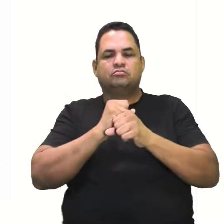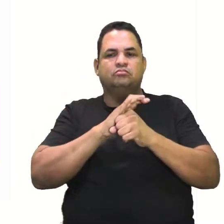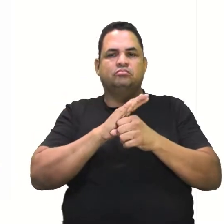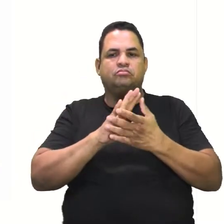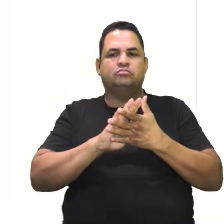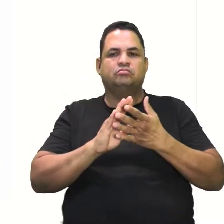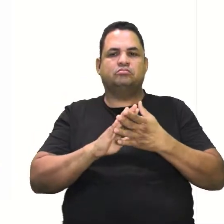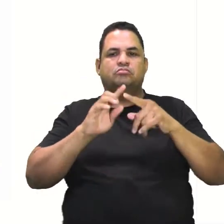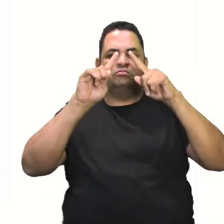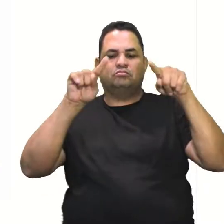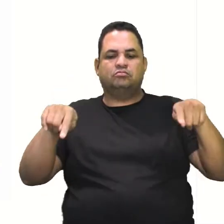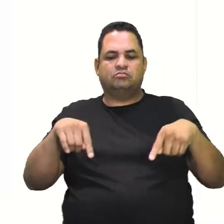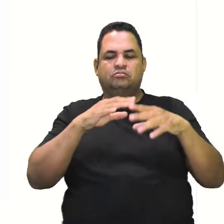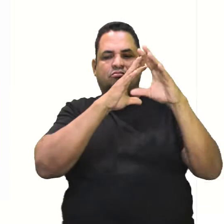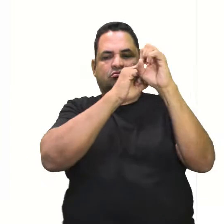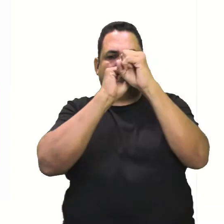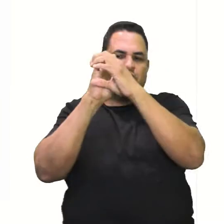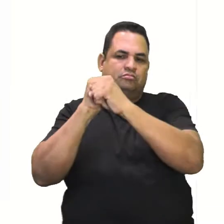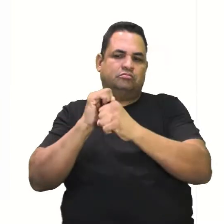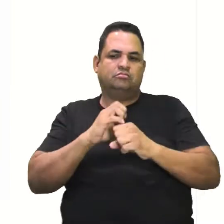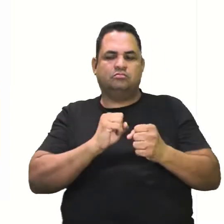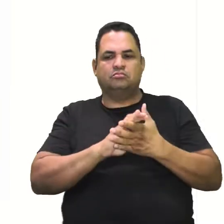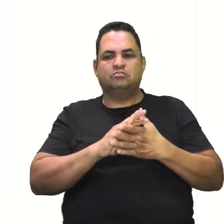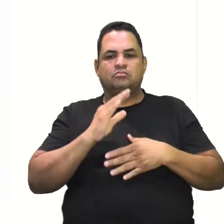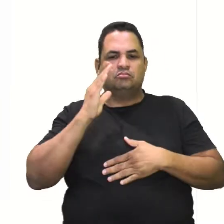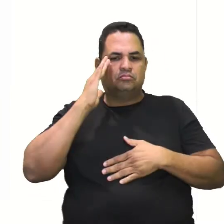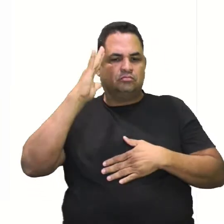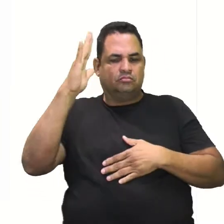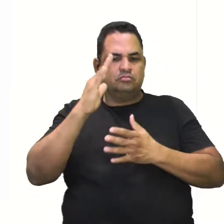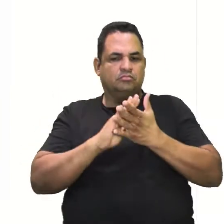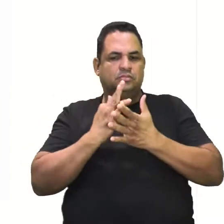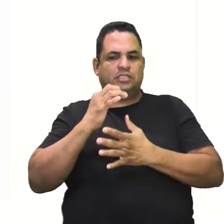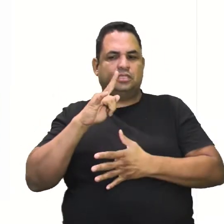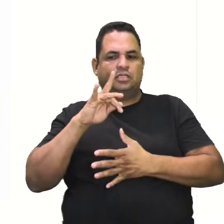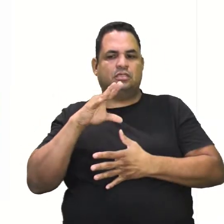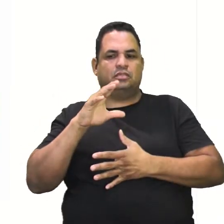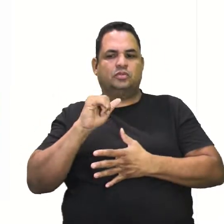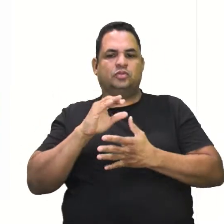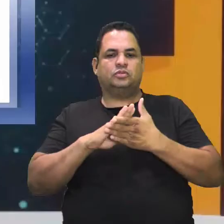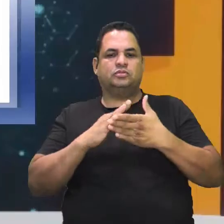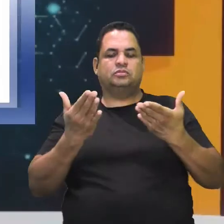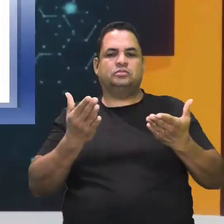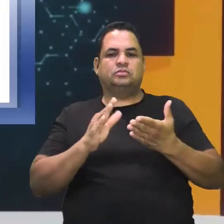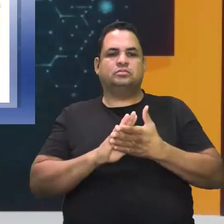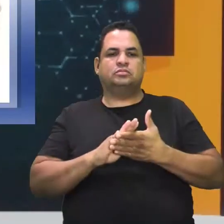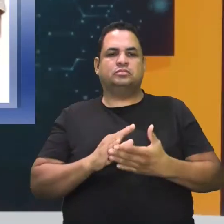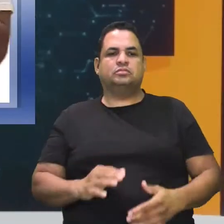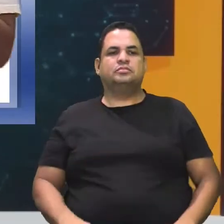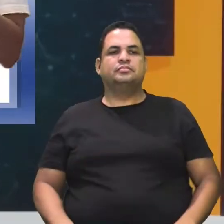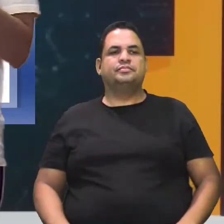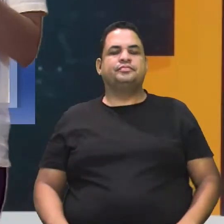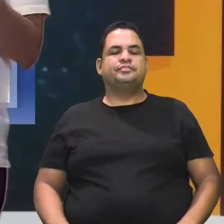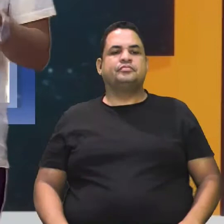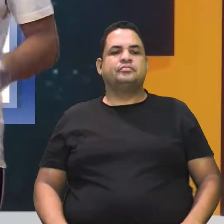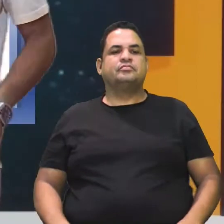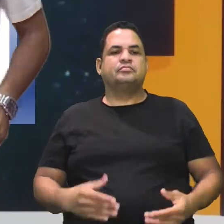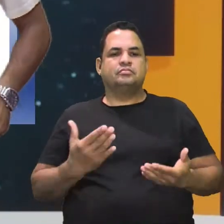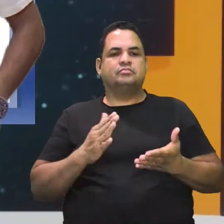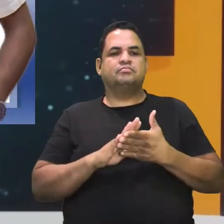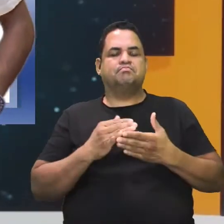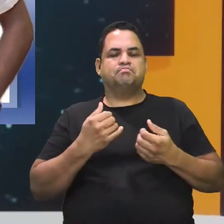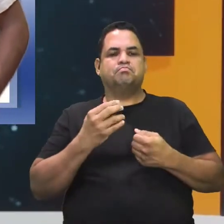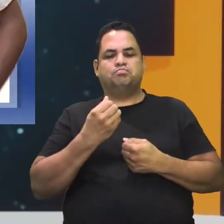na trigonometria, teorema de Pitágoras, coisas específicas que só o triângulo retângulo pode receber, então ele